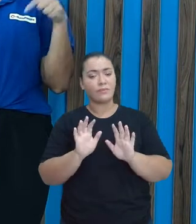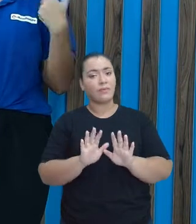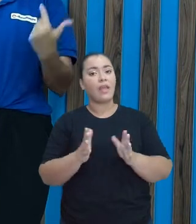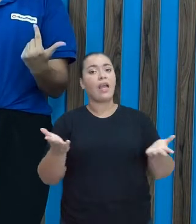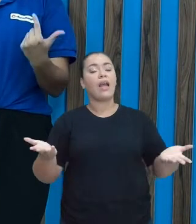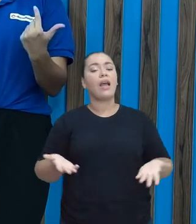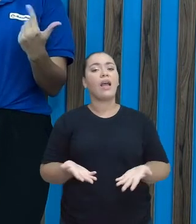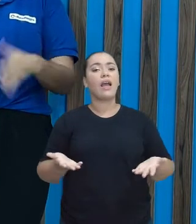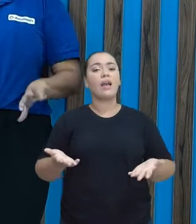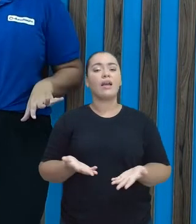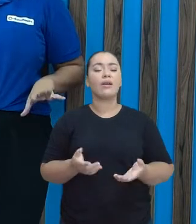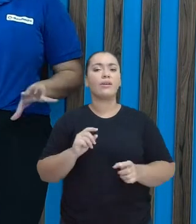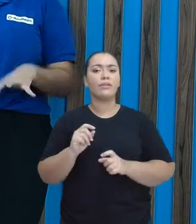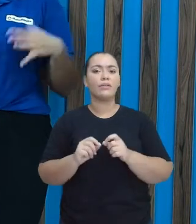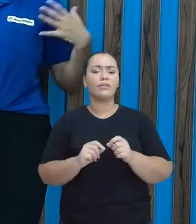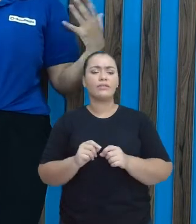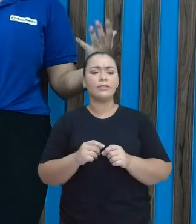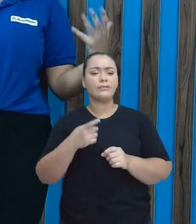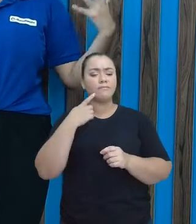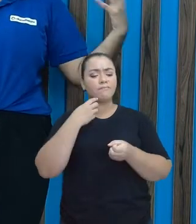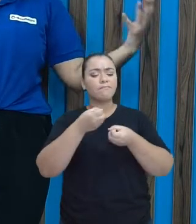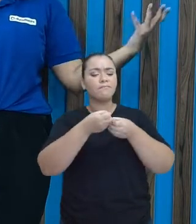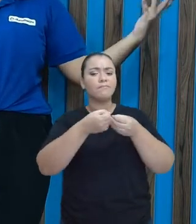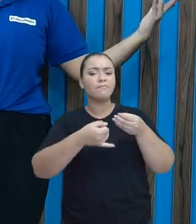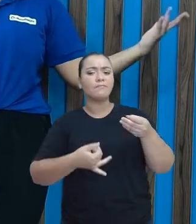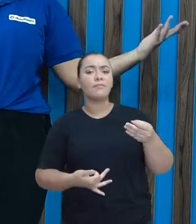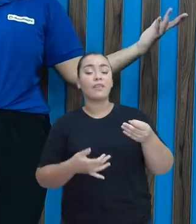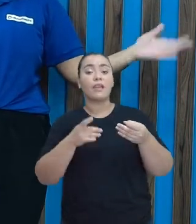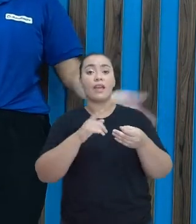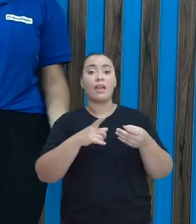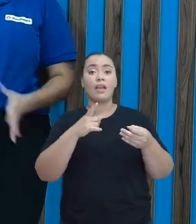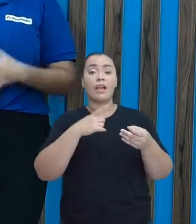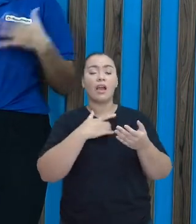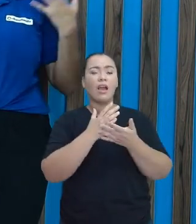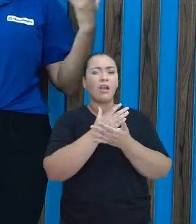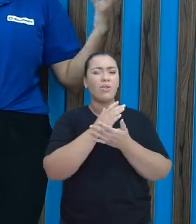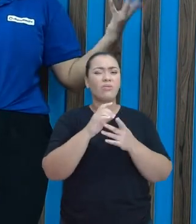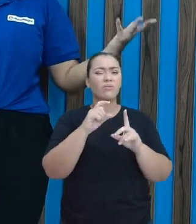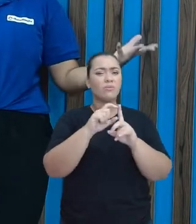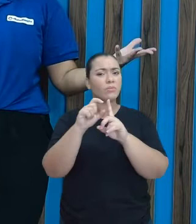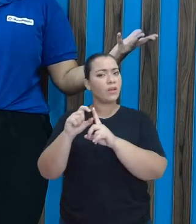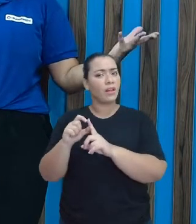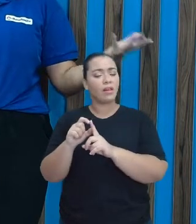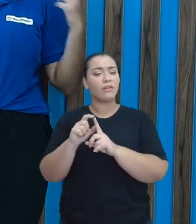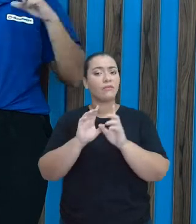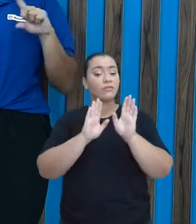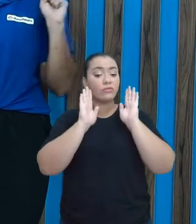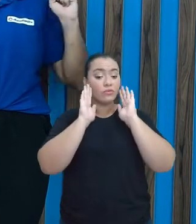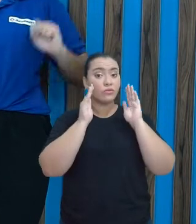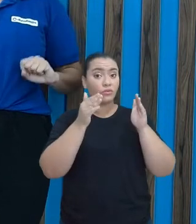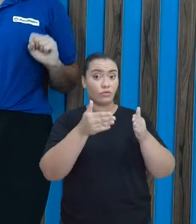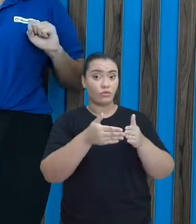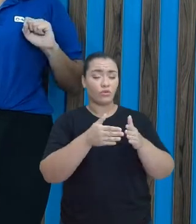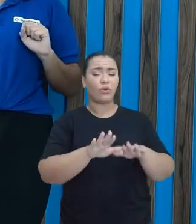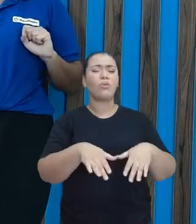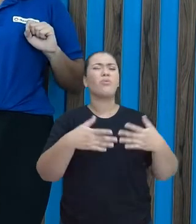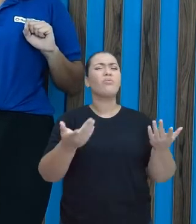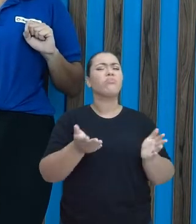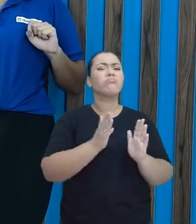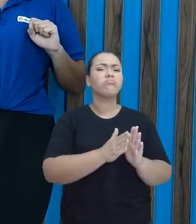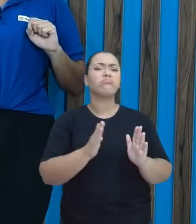gente acaba usando uma série de palavras específicas, uma classe de palavras específicas. E qual classe é